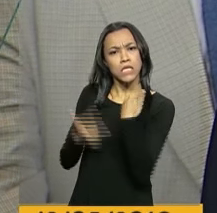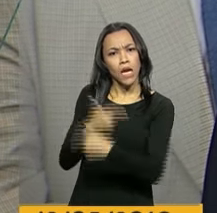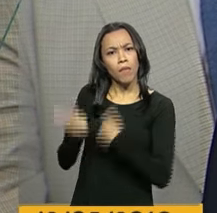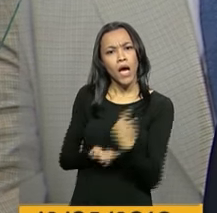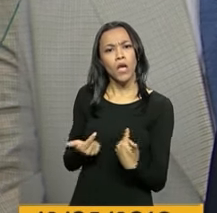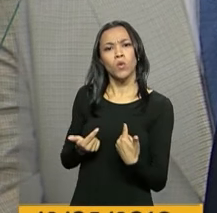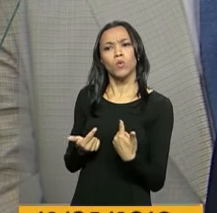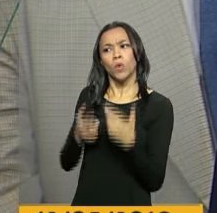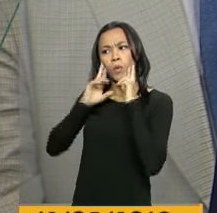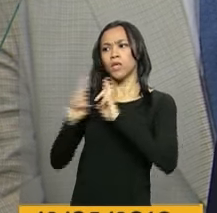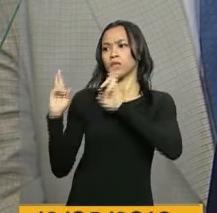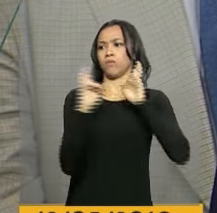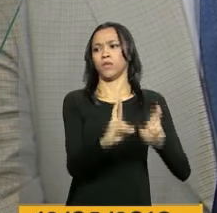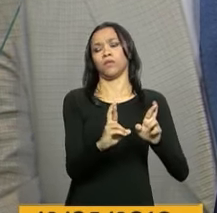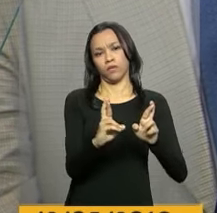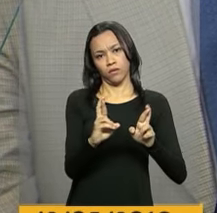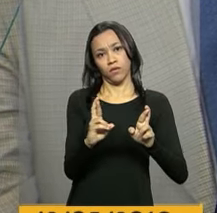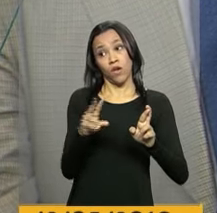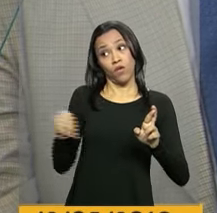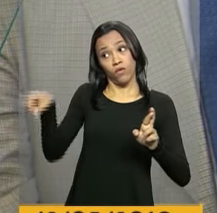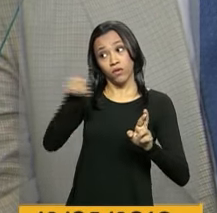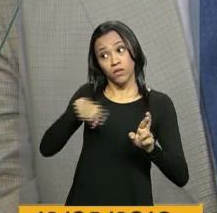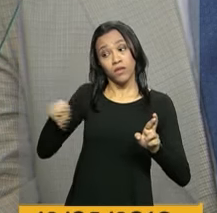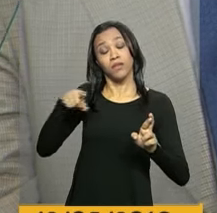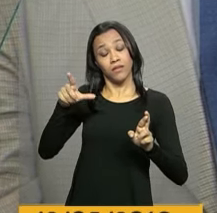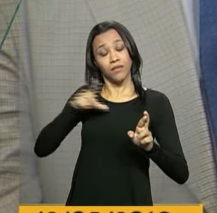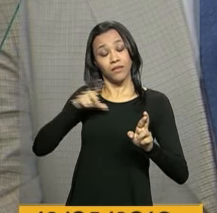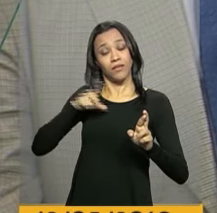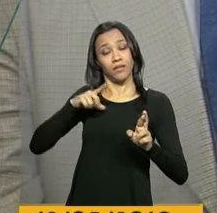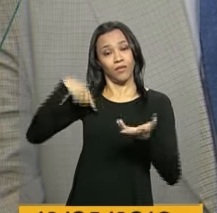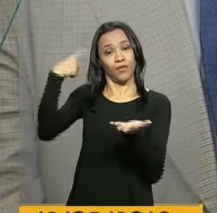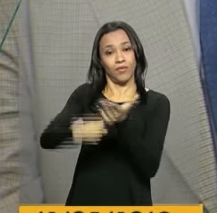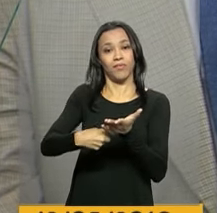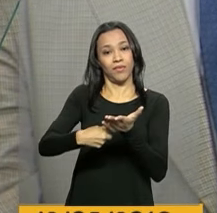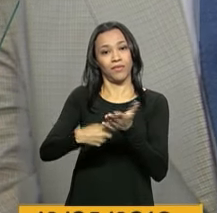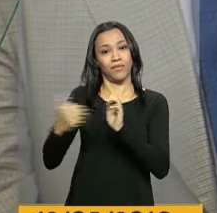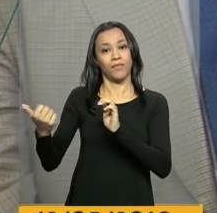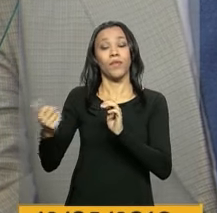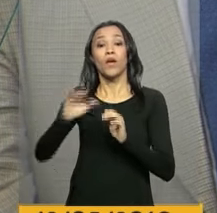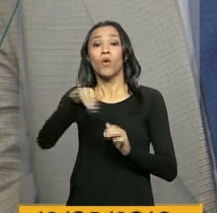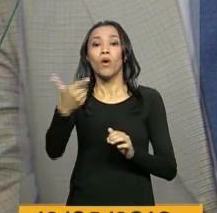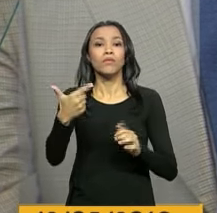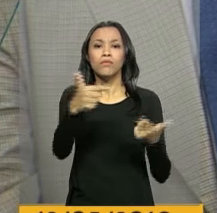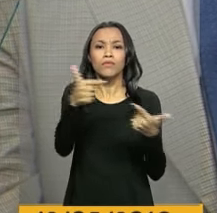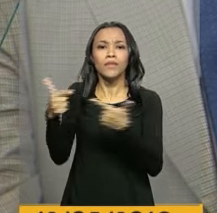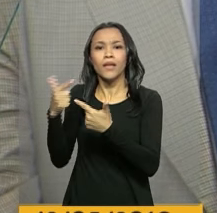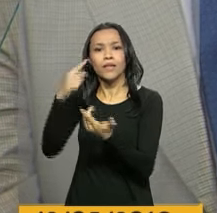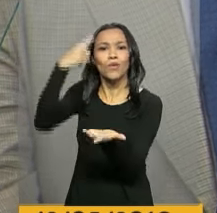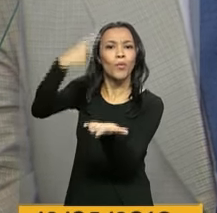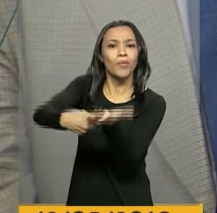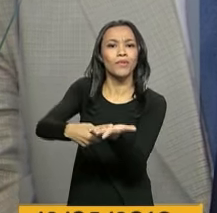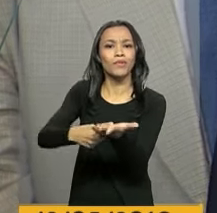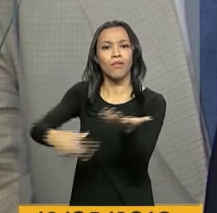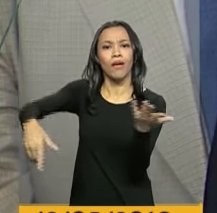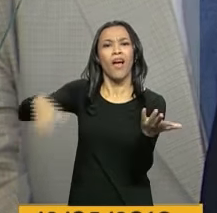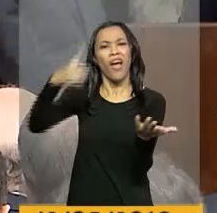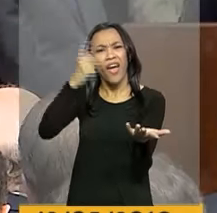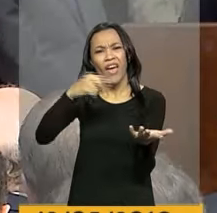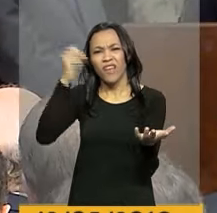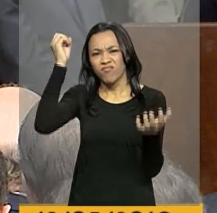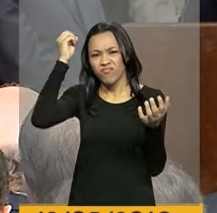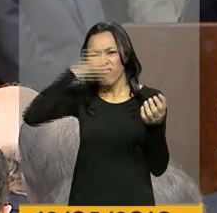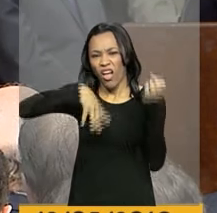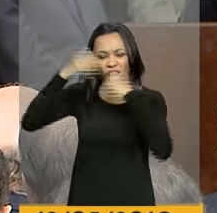harmonia, porque são órgãos exercentes de funções. Ora, quando há uma desarmonia, o que há é uma